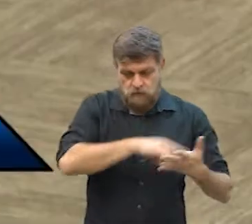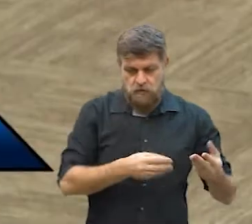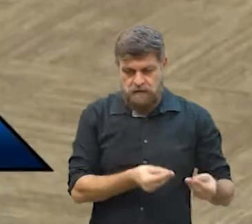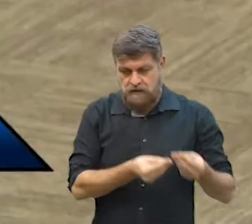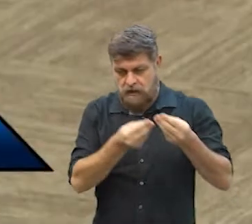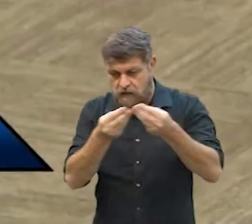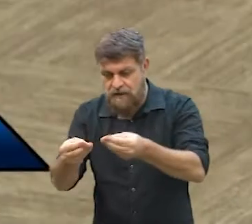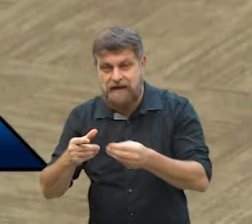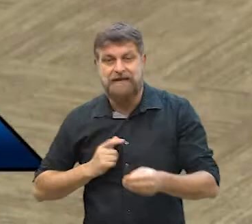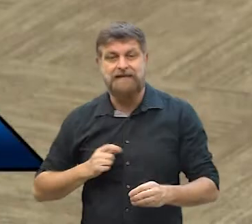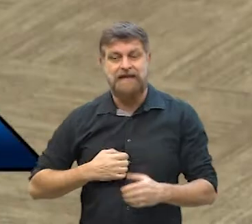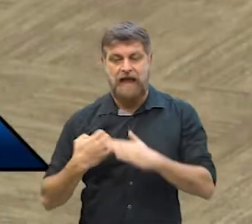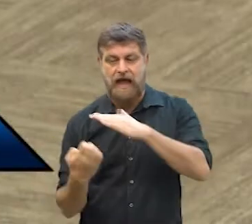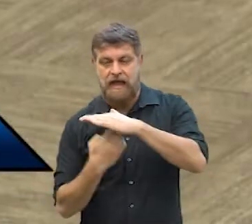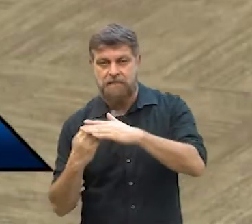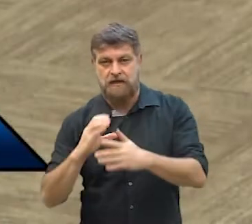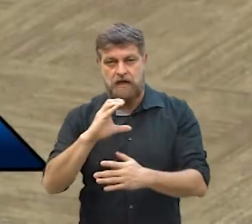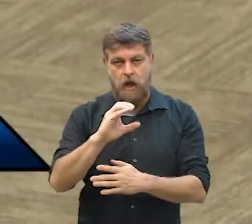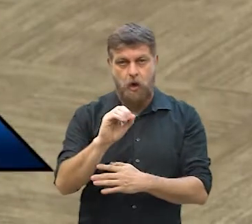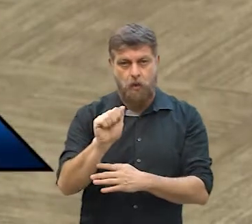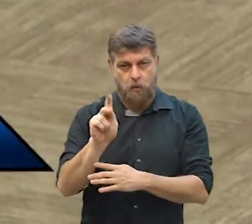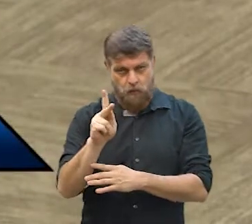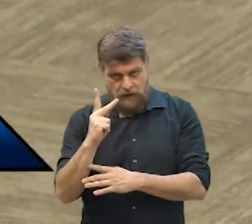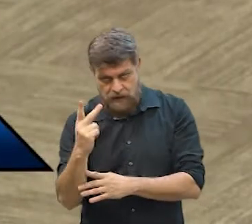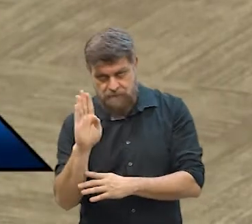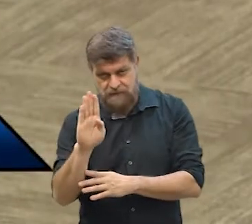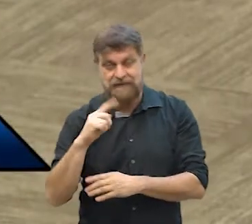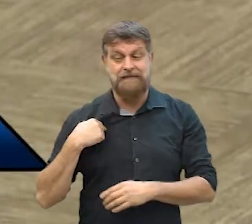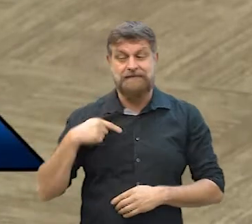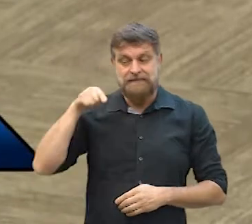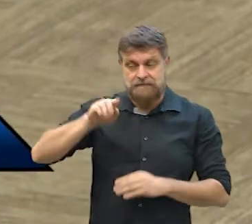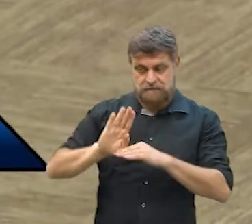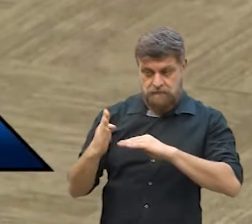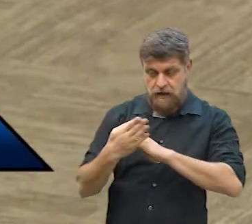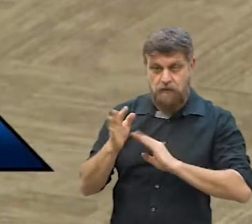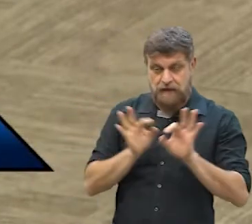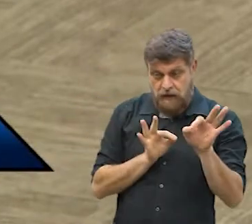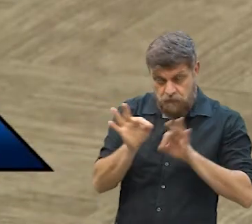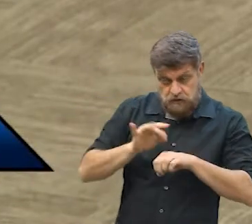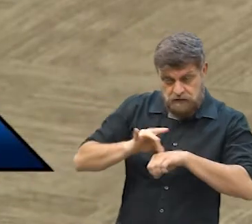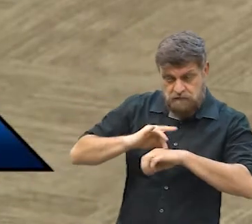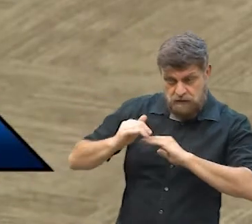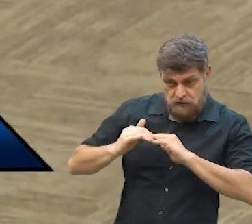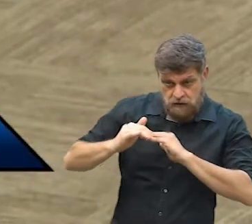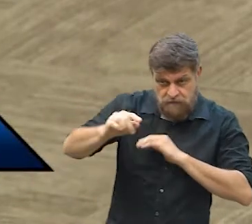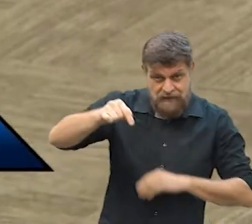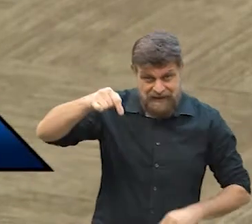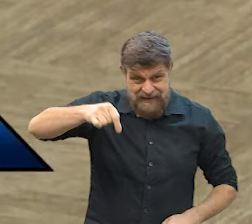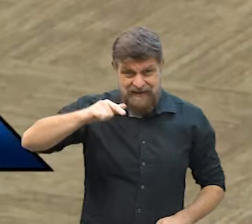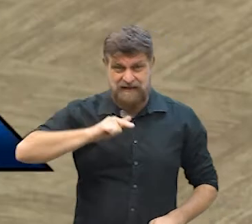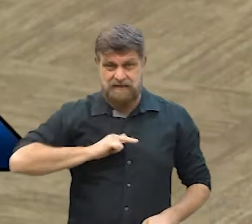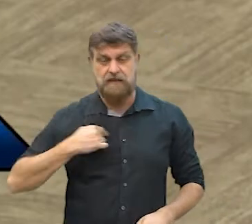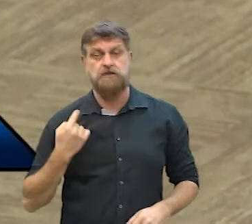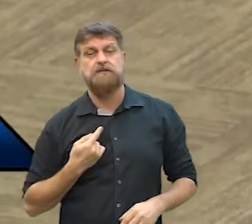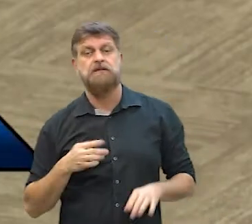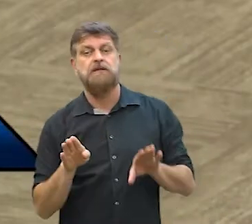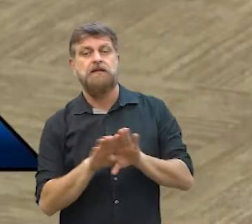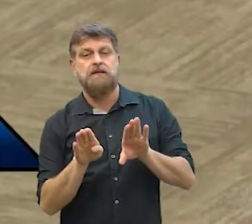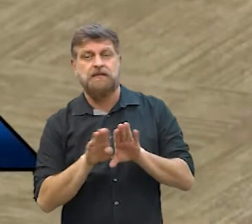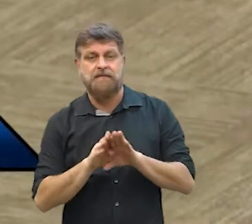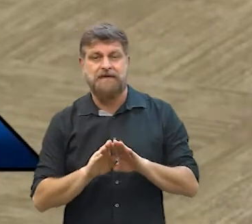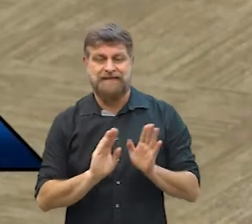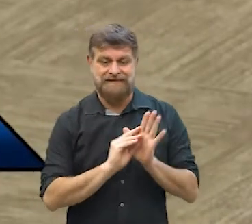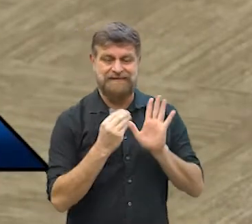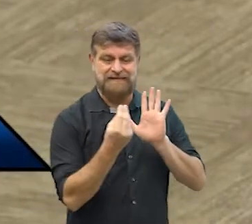na questão da regularização levar através da Cohab regularidade dos bairros saber se tem projeto de asfalto para